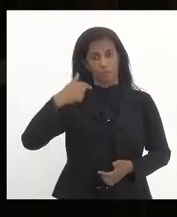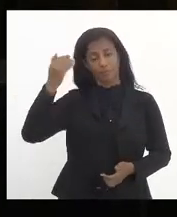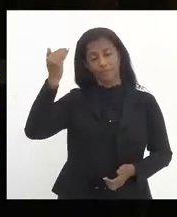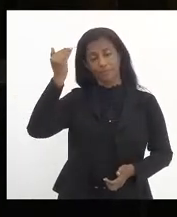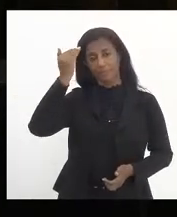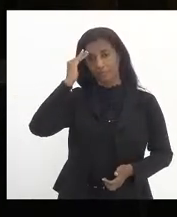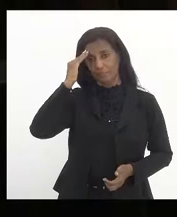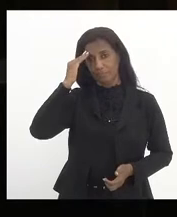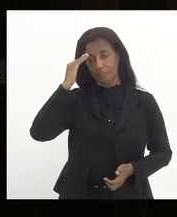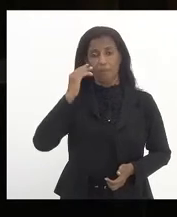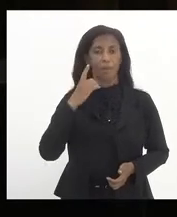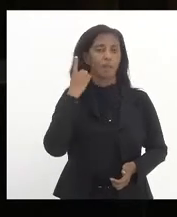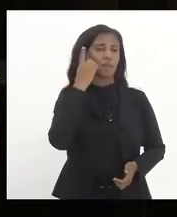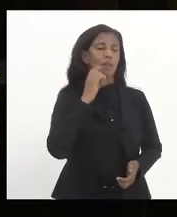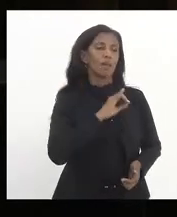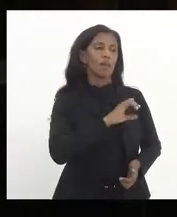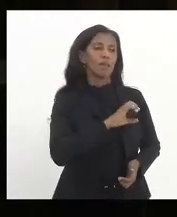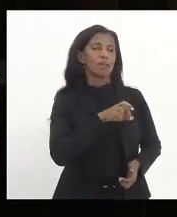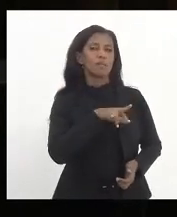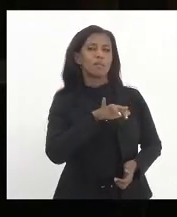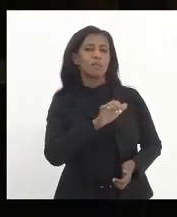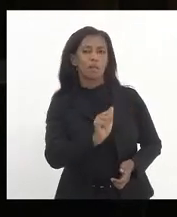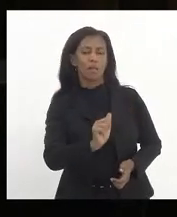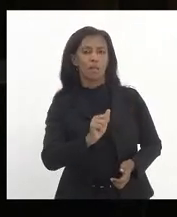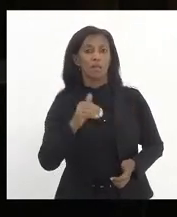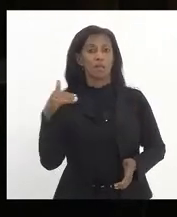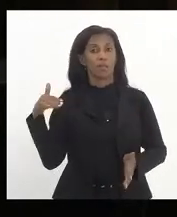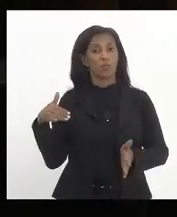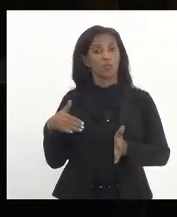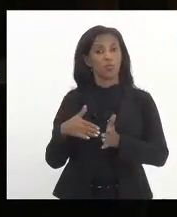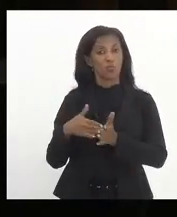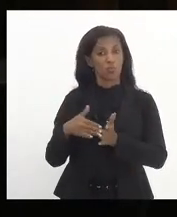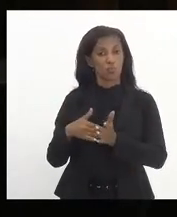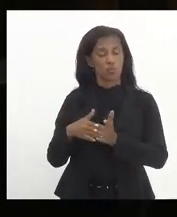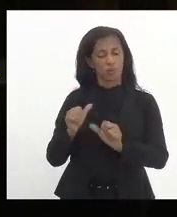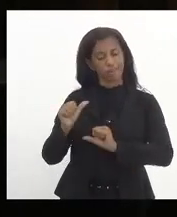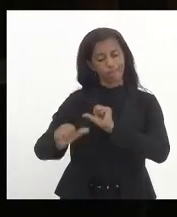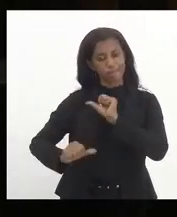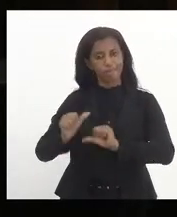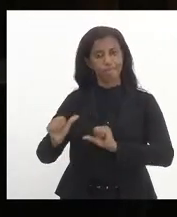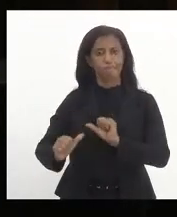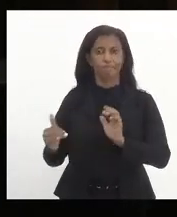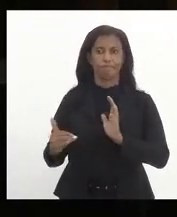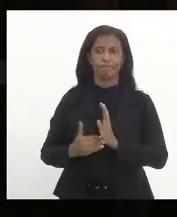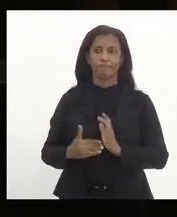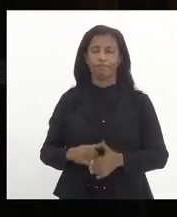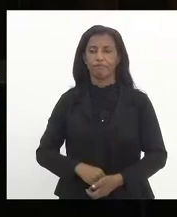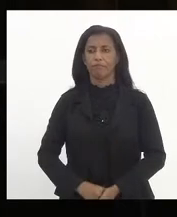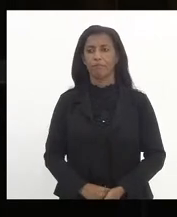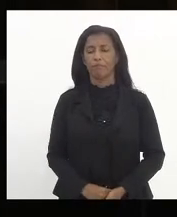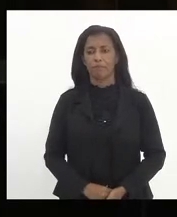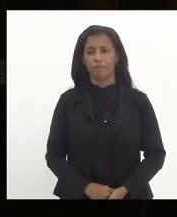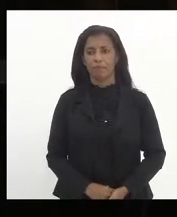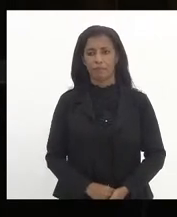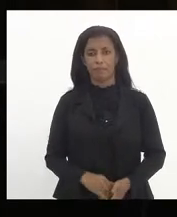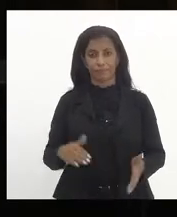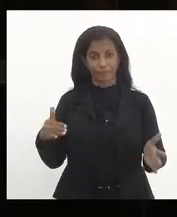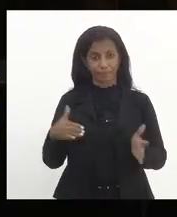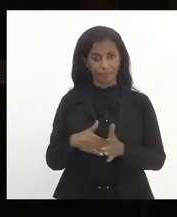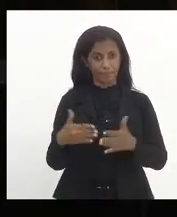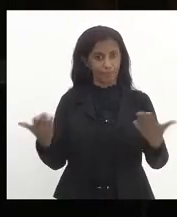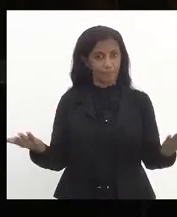deputada Célia Jordão, será o último ciclo, o último. E que, até